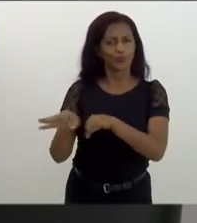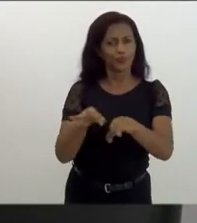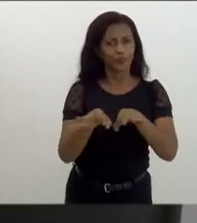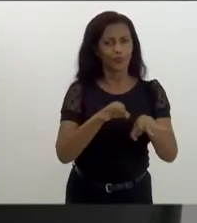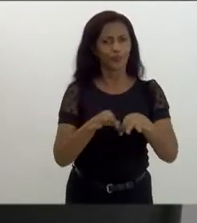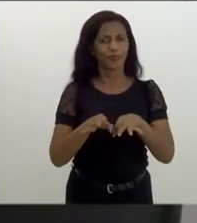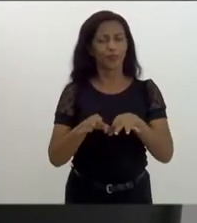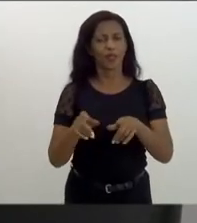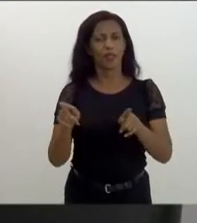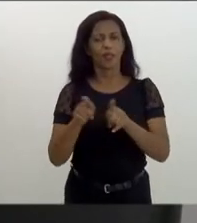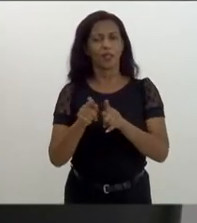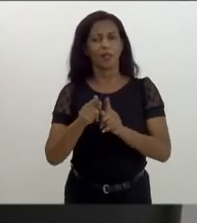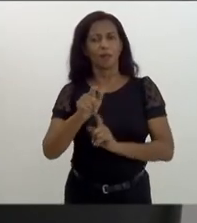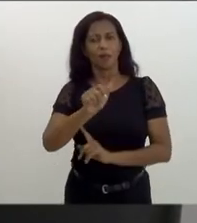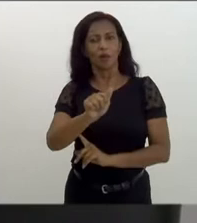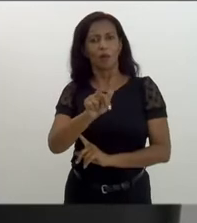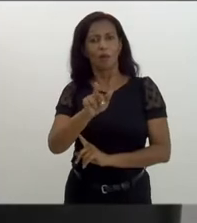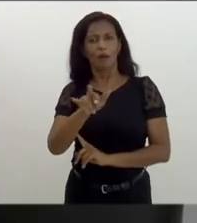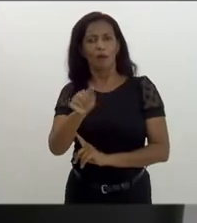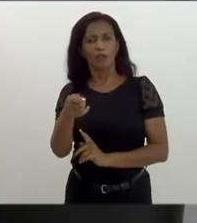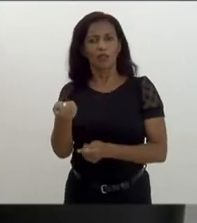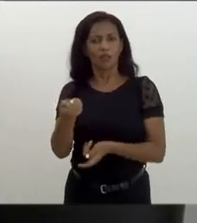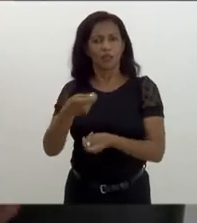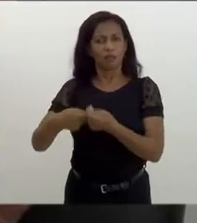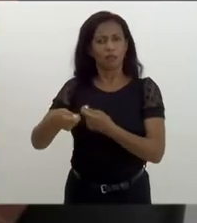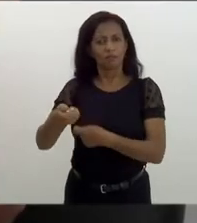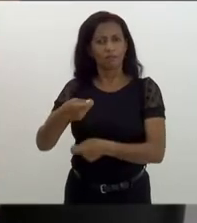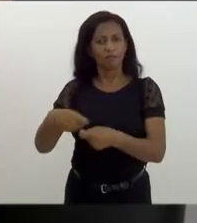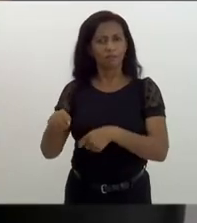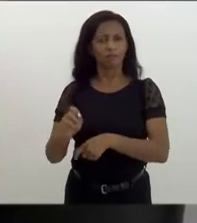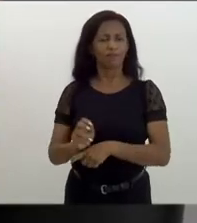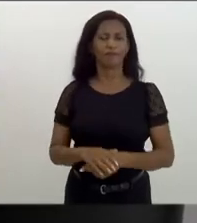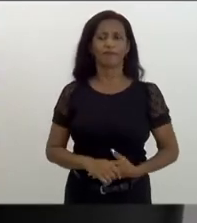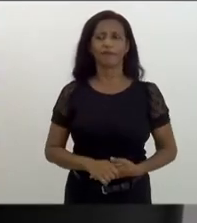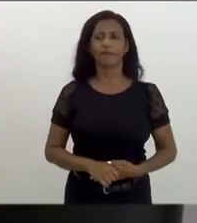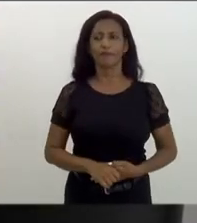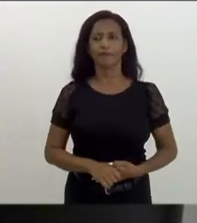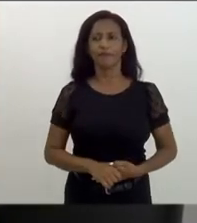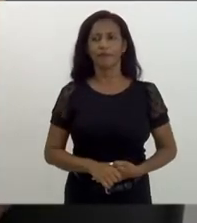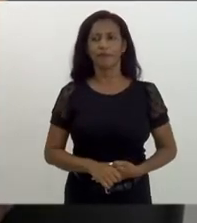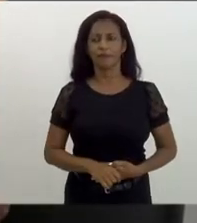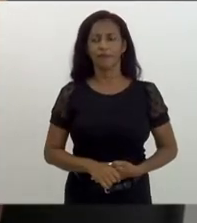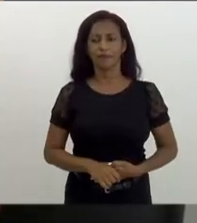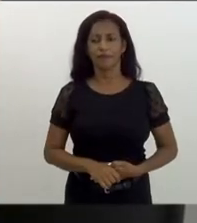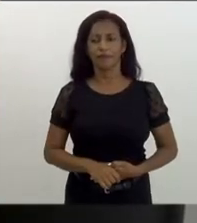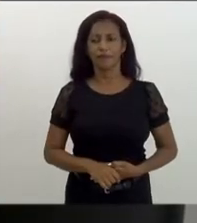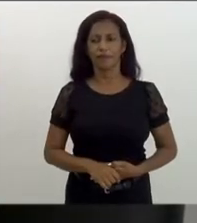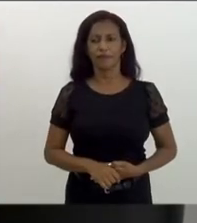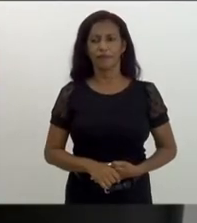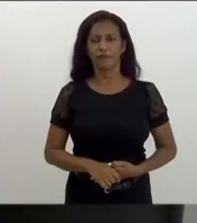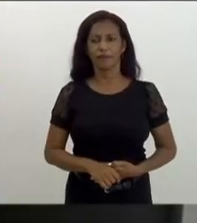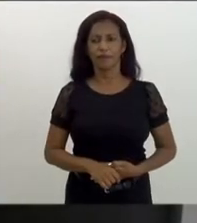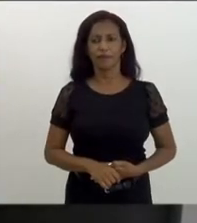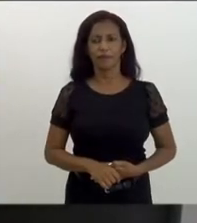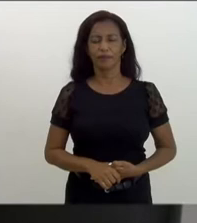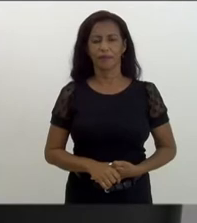e uma agência de regulação agetrans E aí